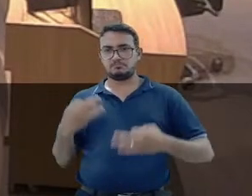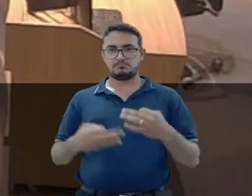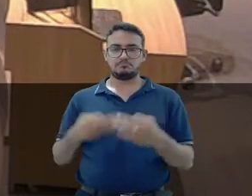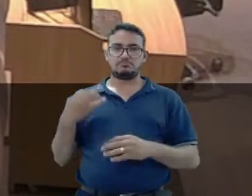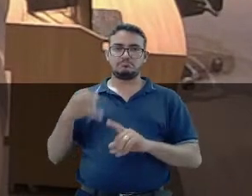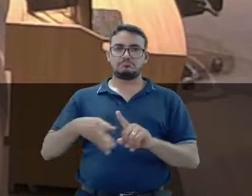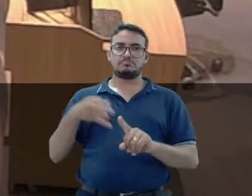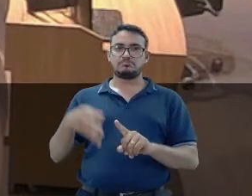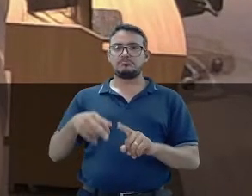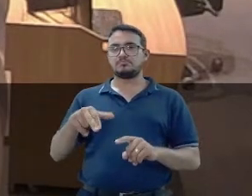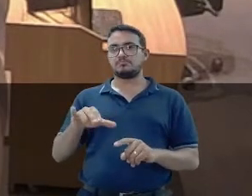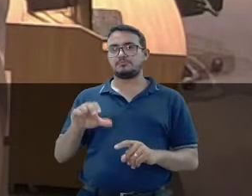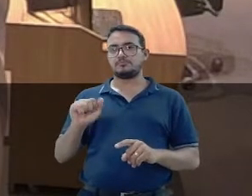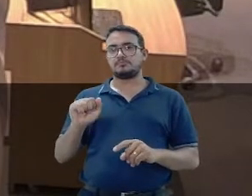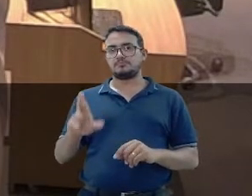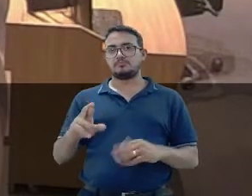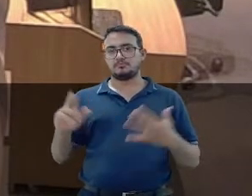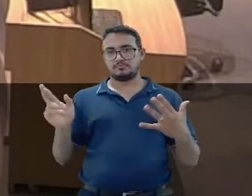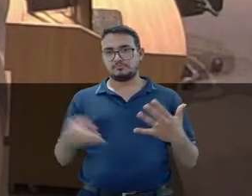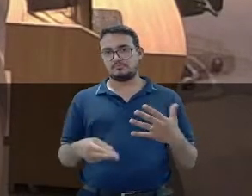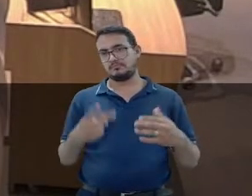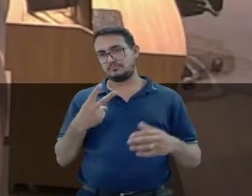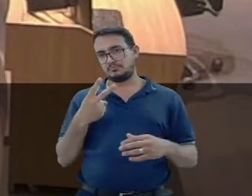de Araújo Lima, recurso ordinário